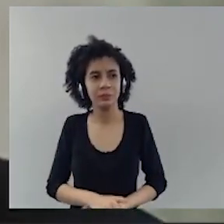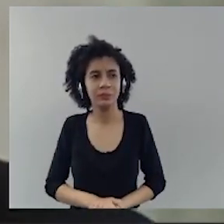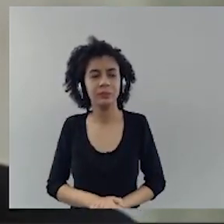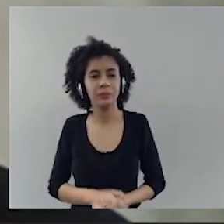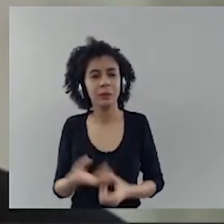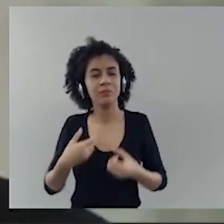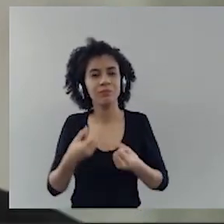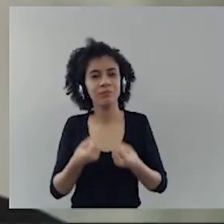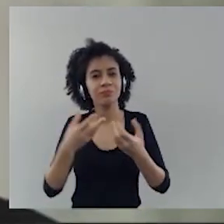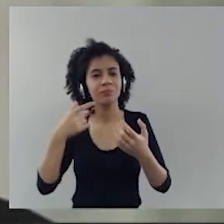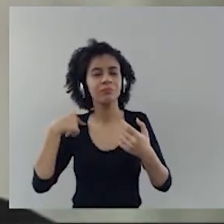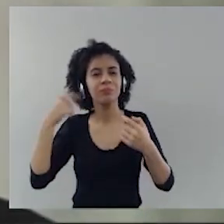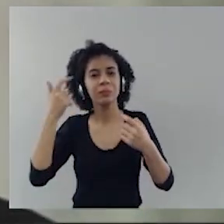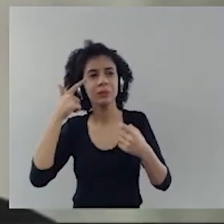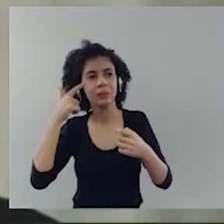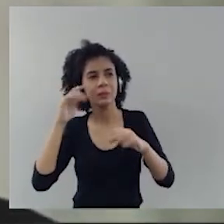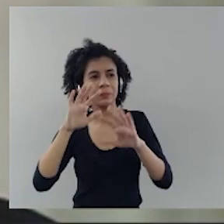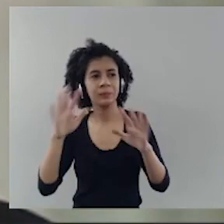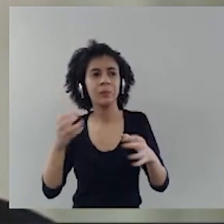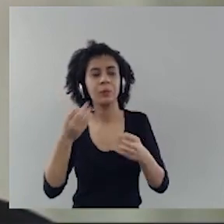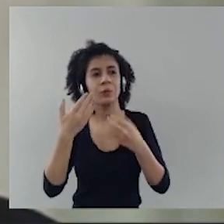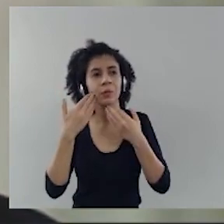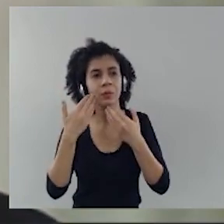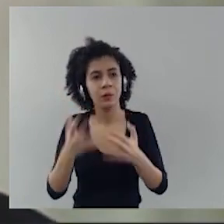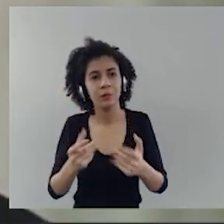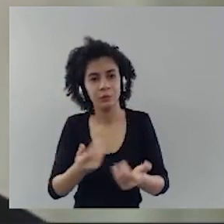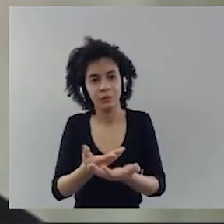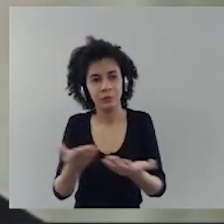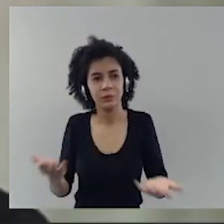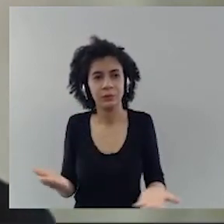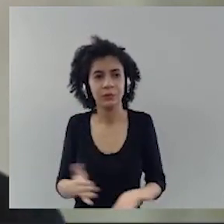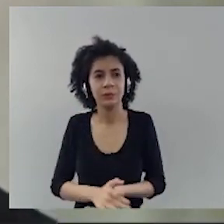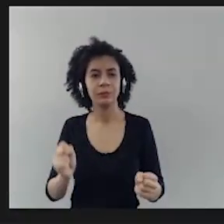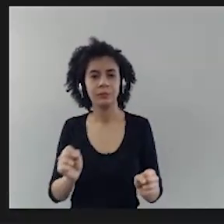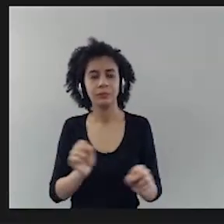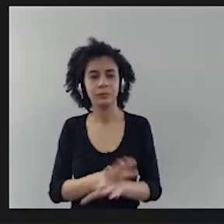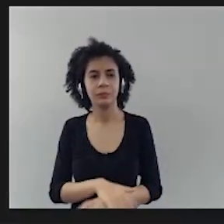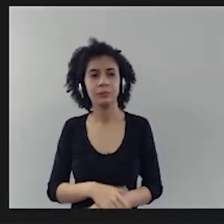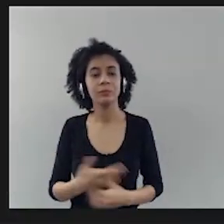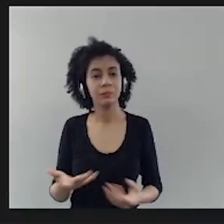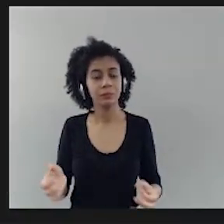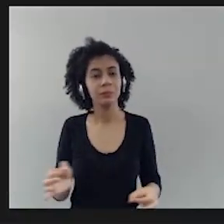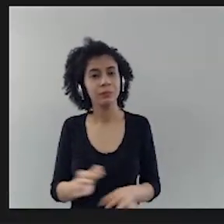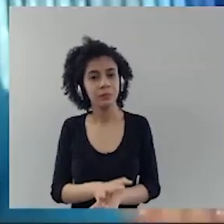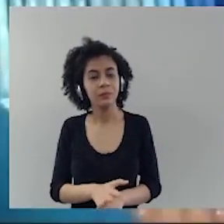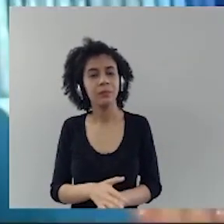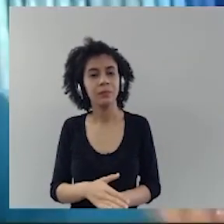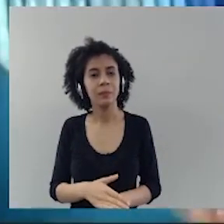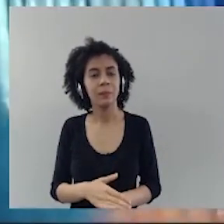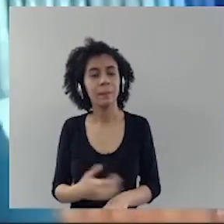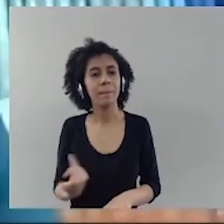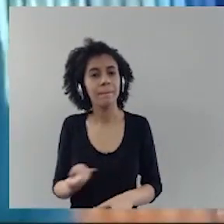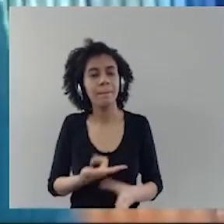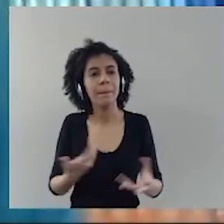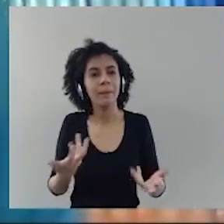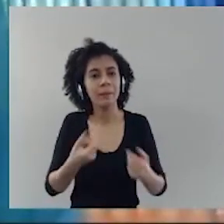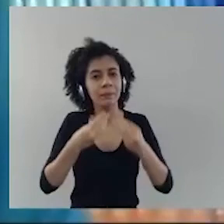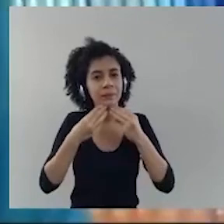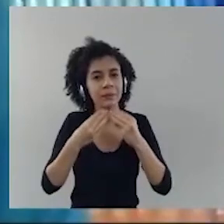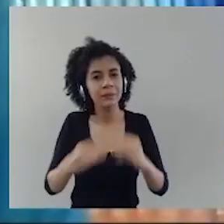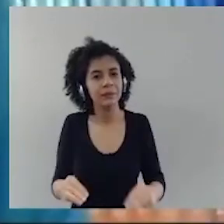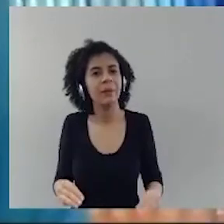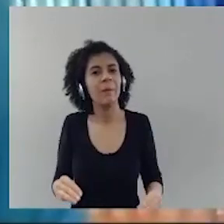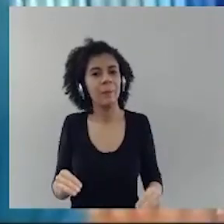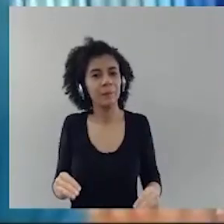expressar aqui algumas ideias a todos vocês muito obrigado a todos vocês cumprimos a nossa honrosa